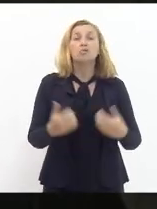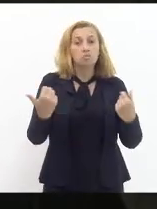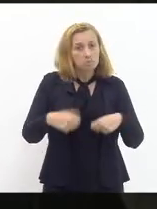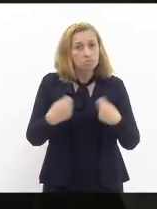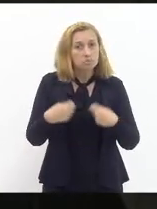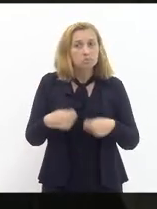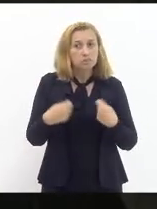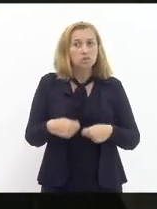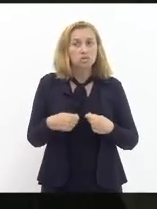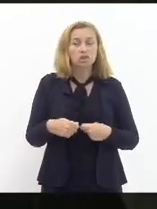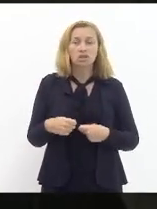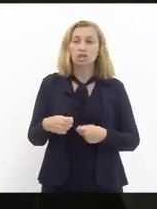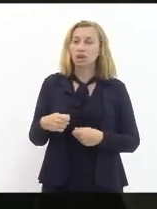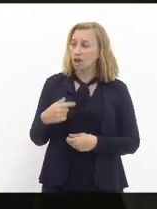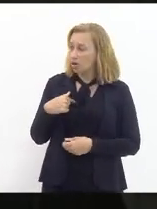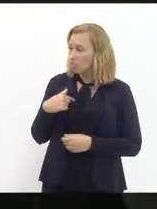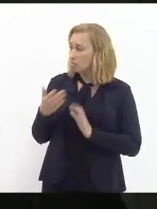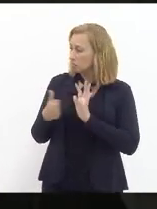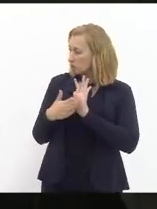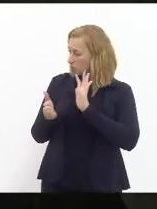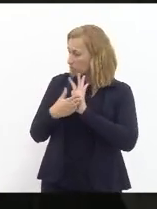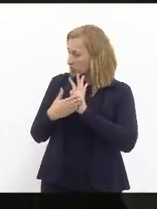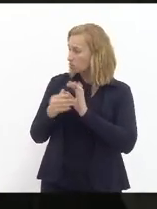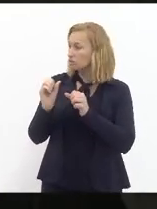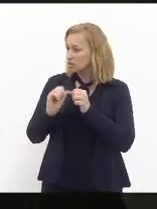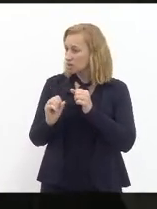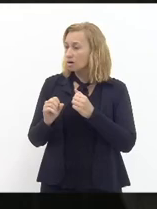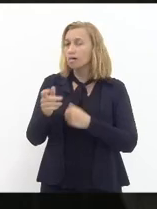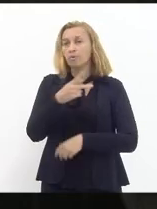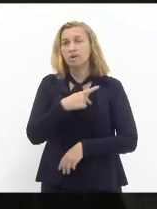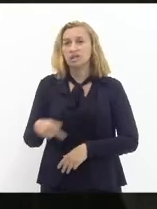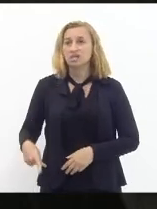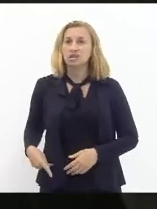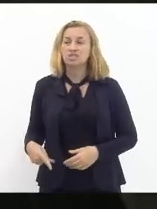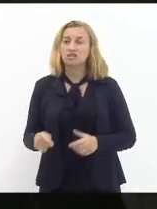precisa, e vou propor à presidência, fazer uma